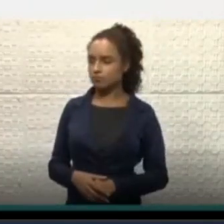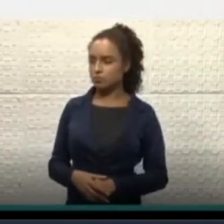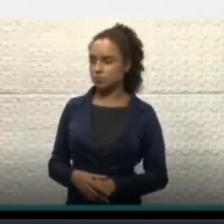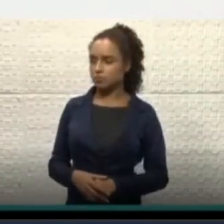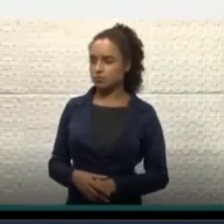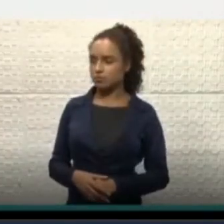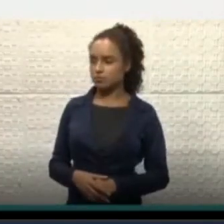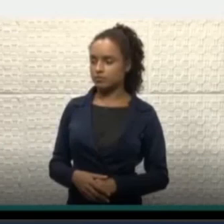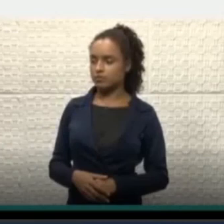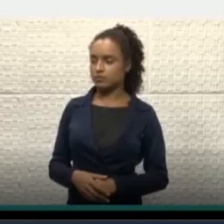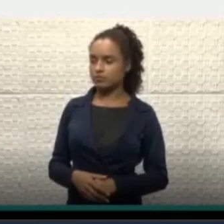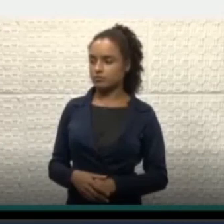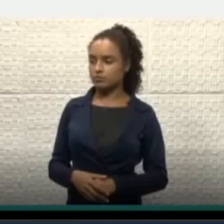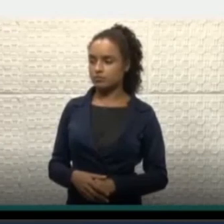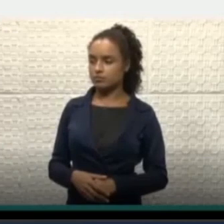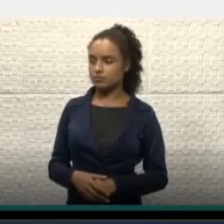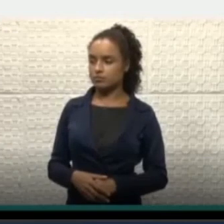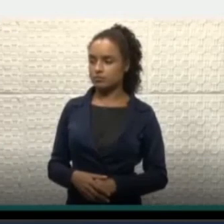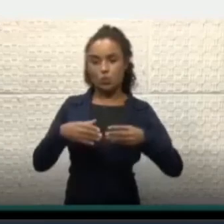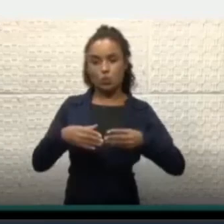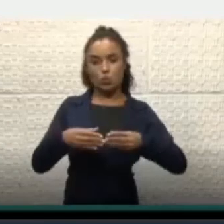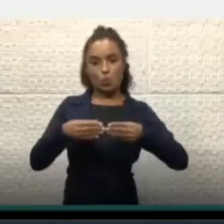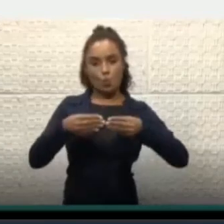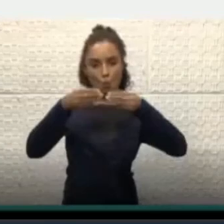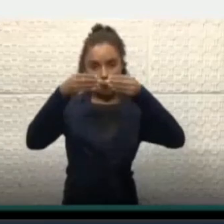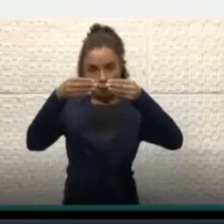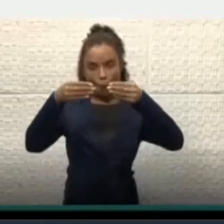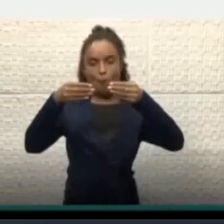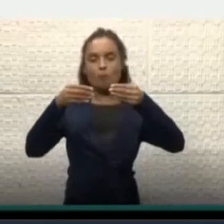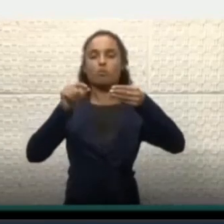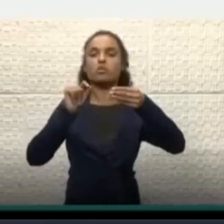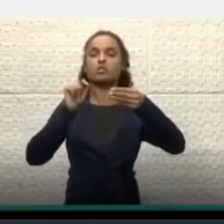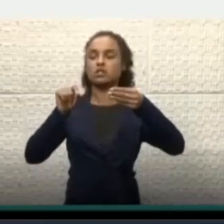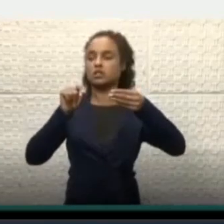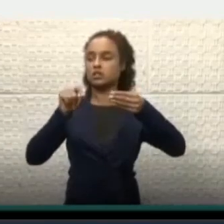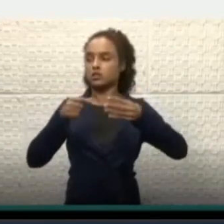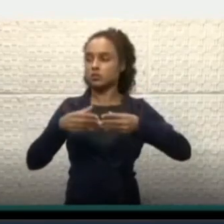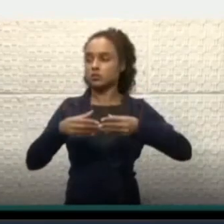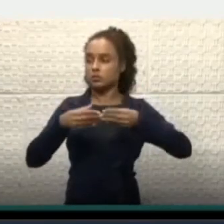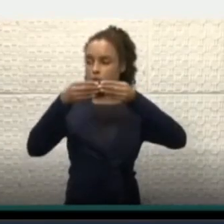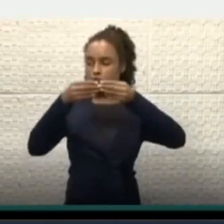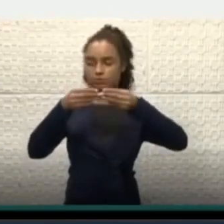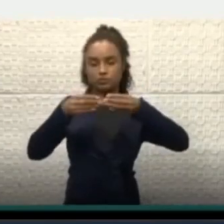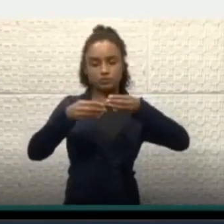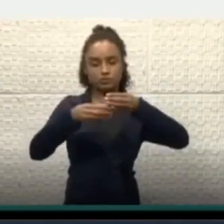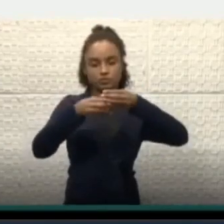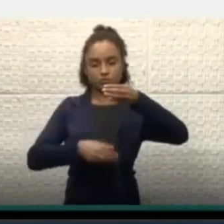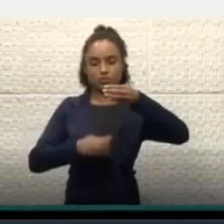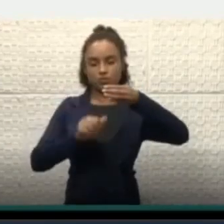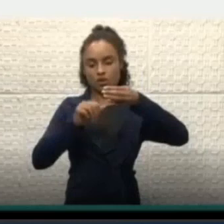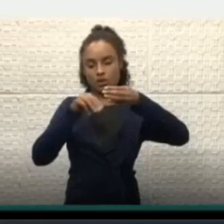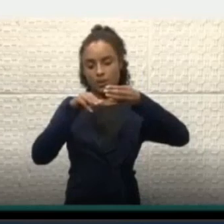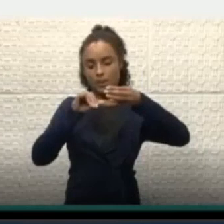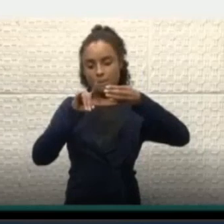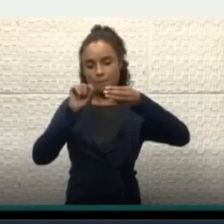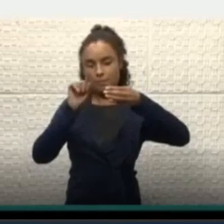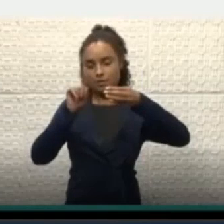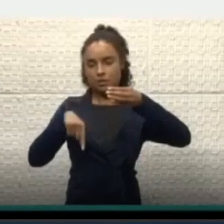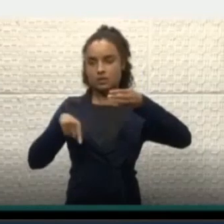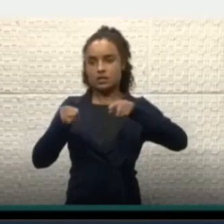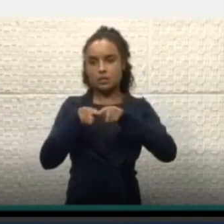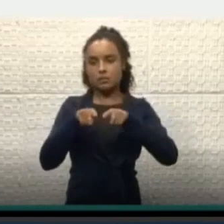Então, para filtração, nós vamos utilizar, para filtrar, no caso do amido, nós vamos utilizar também